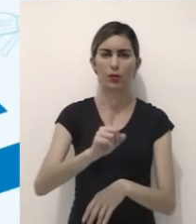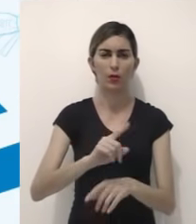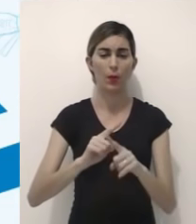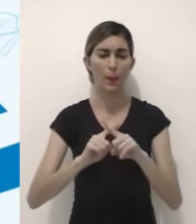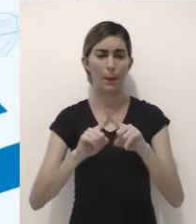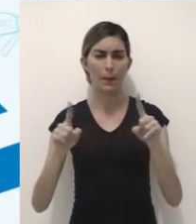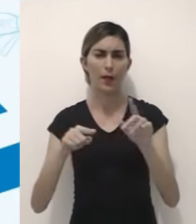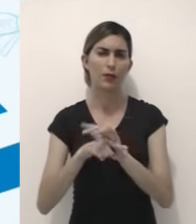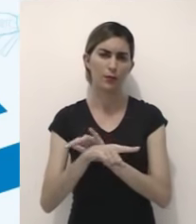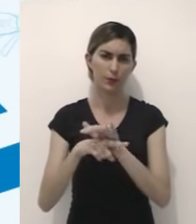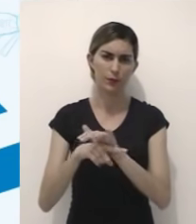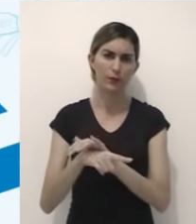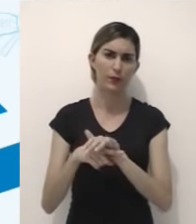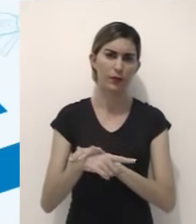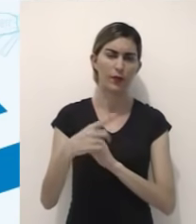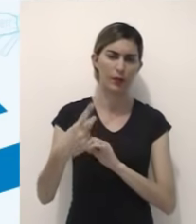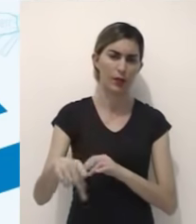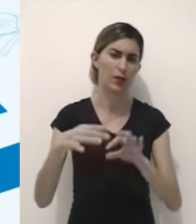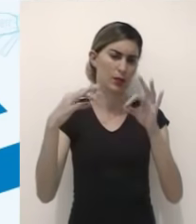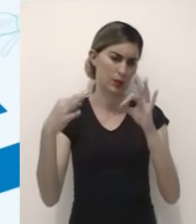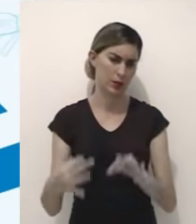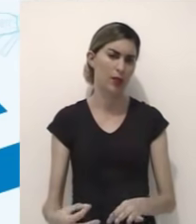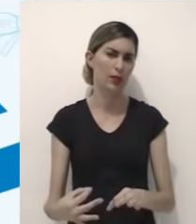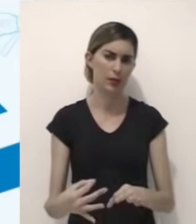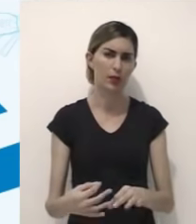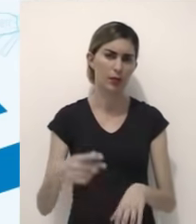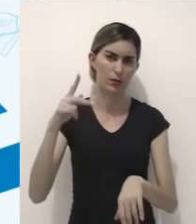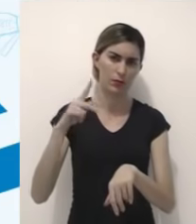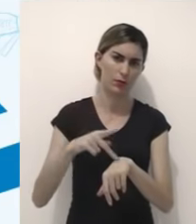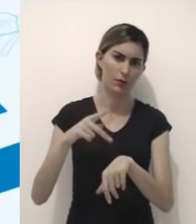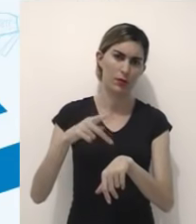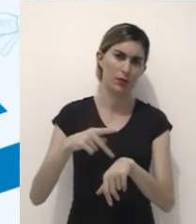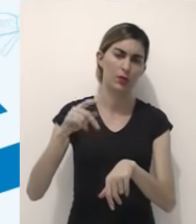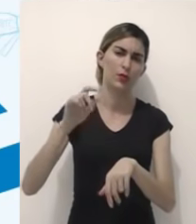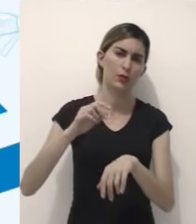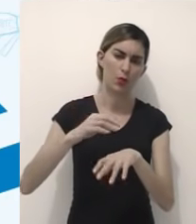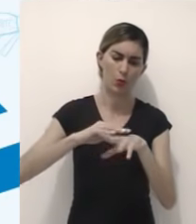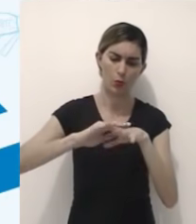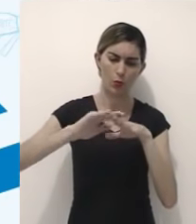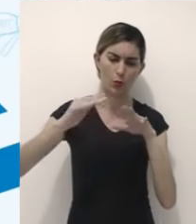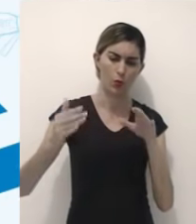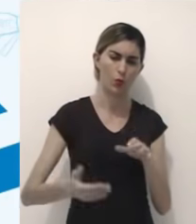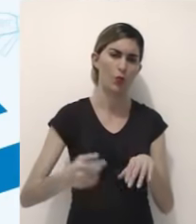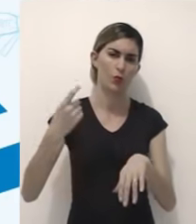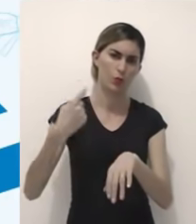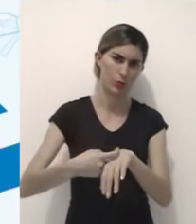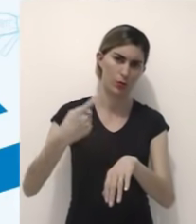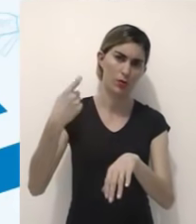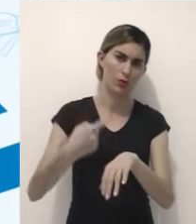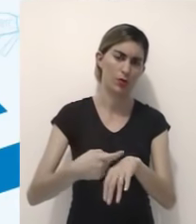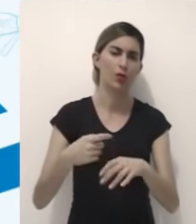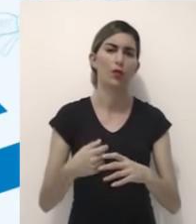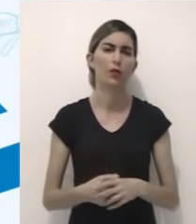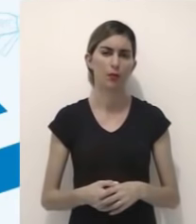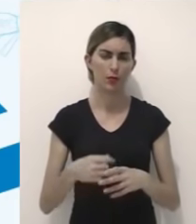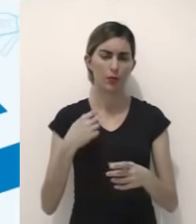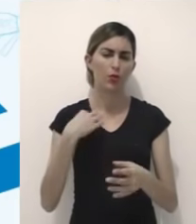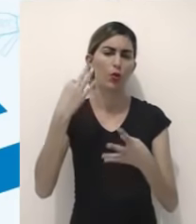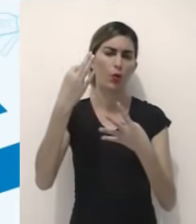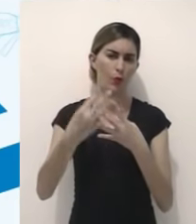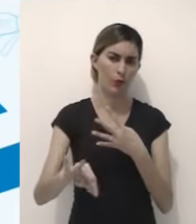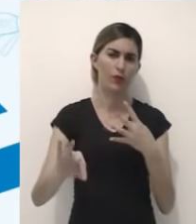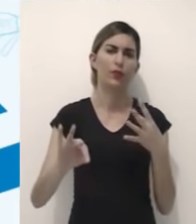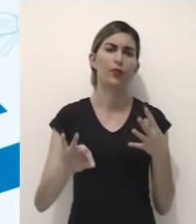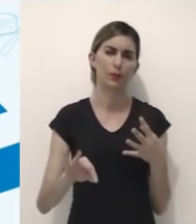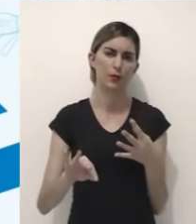sólida. Mas pelas pesquisas eles tinham quase certeza que a superfície era sólida e a gente veio confirmar isso com essa missão. Então